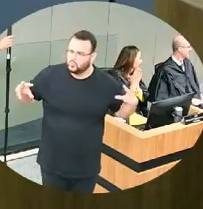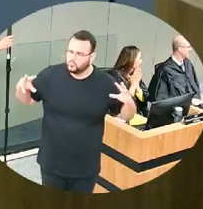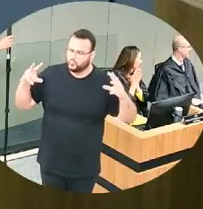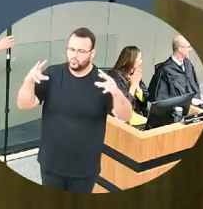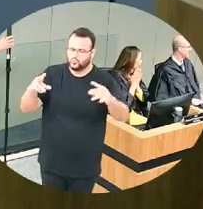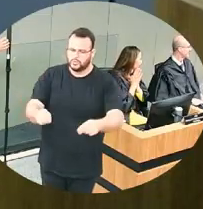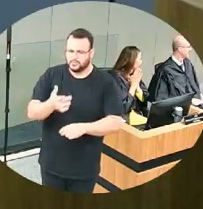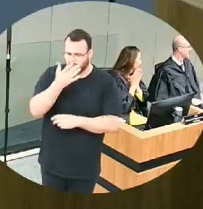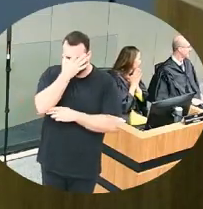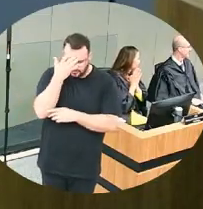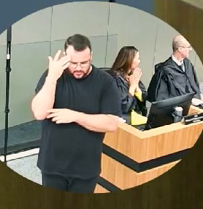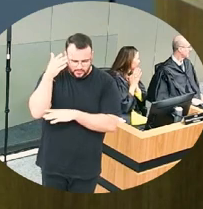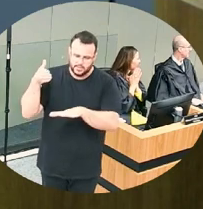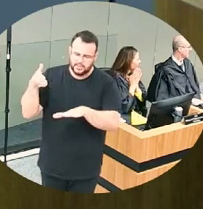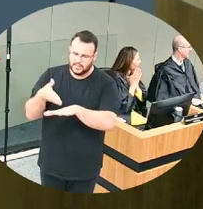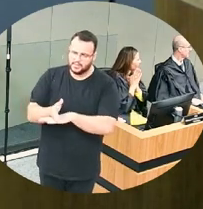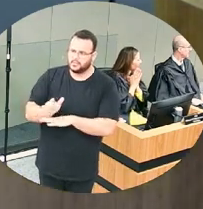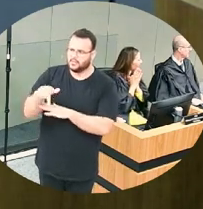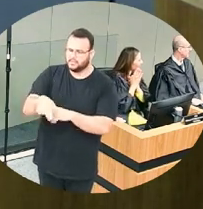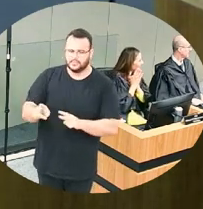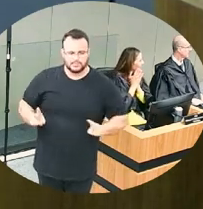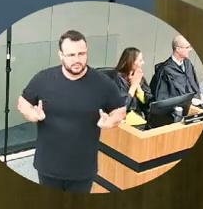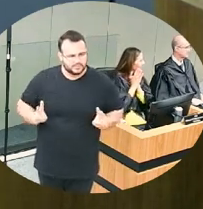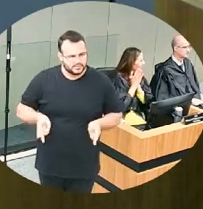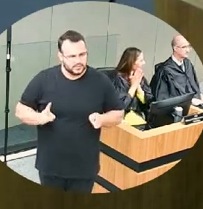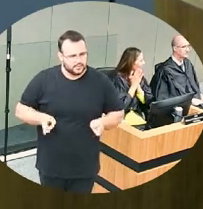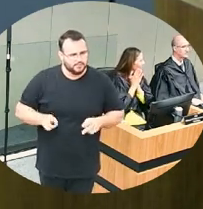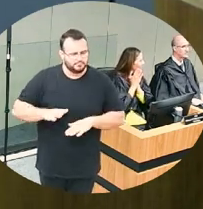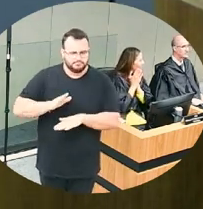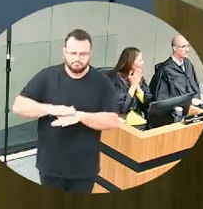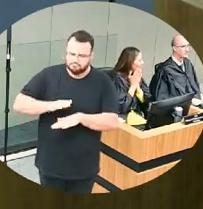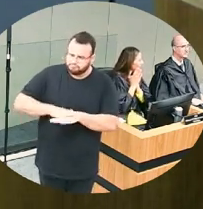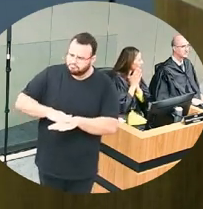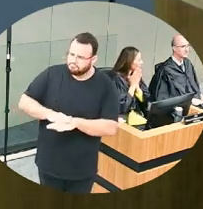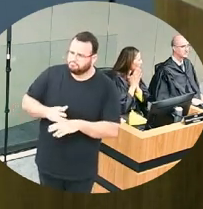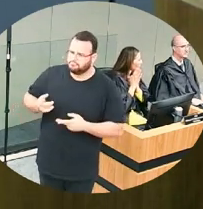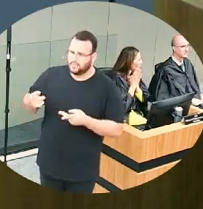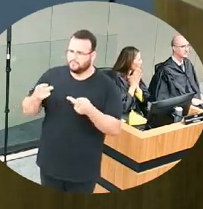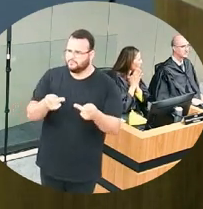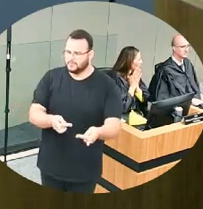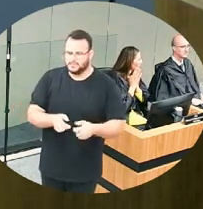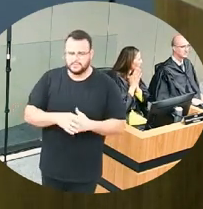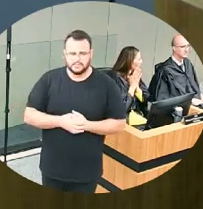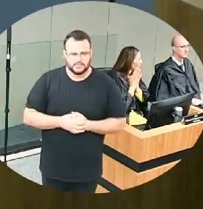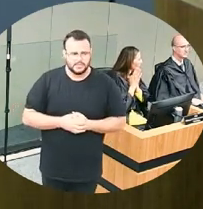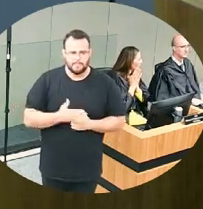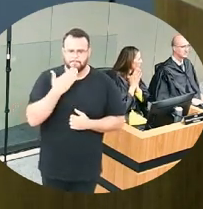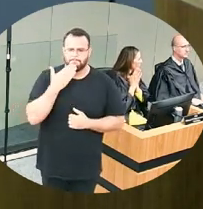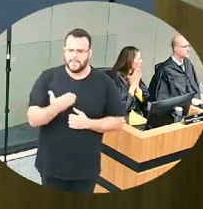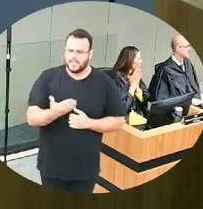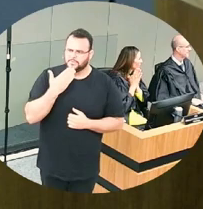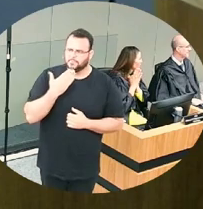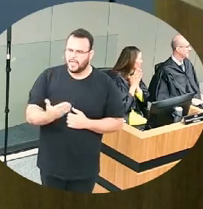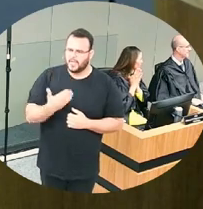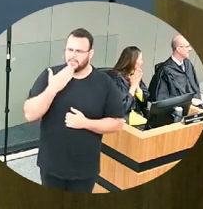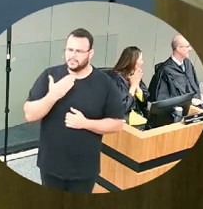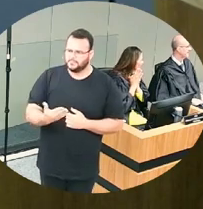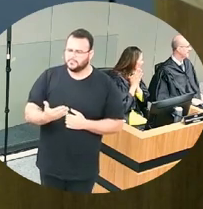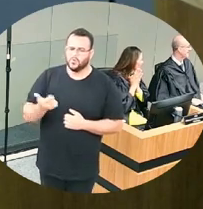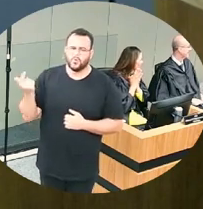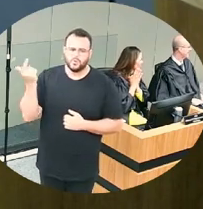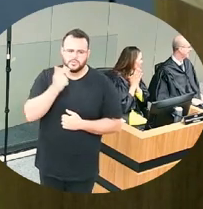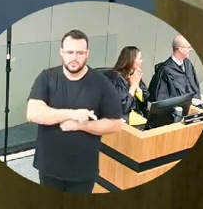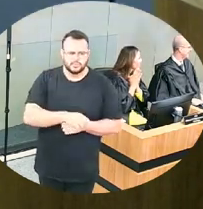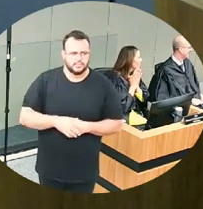aqueles que estiveram aqui sempre fazendo eh visitas pedidos S muito parecido com a Késia né peço peço peço e ganhei